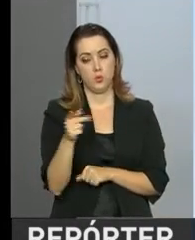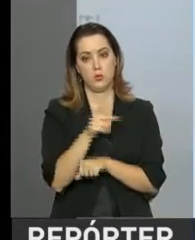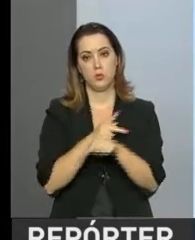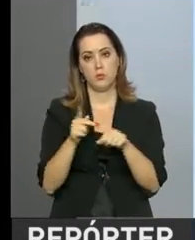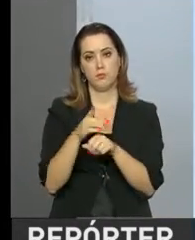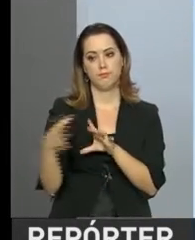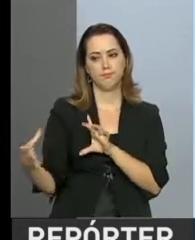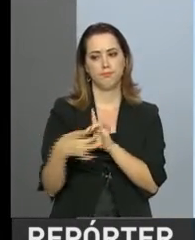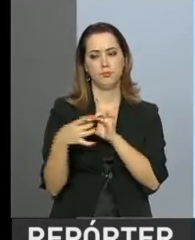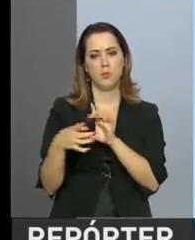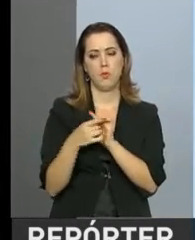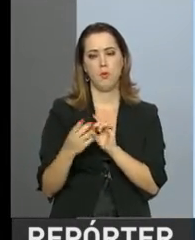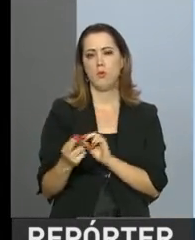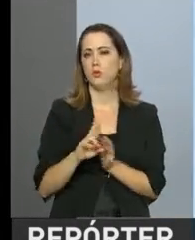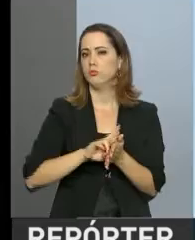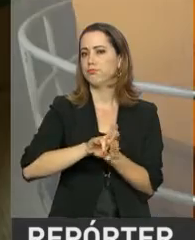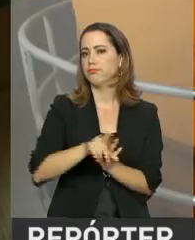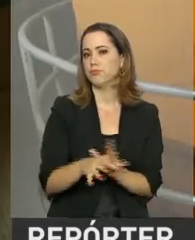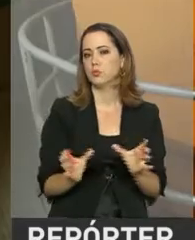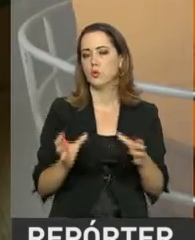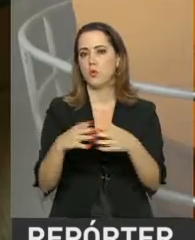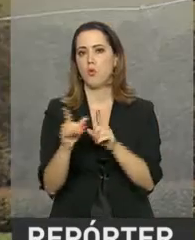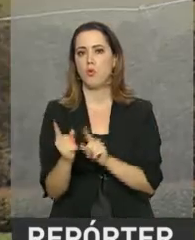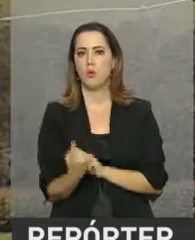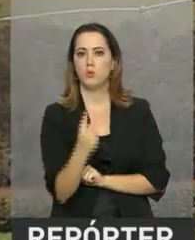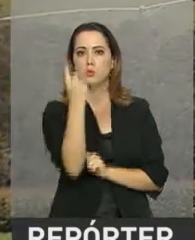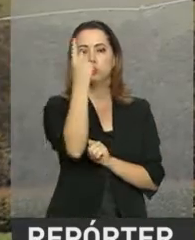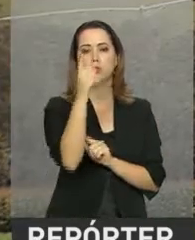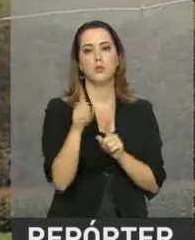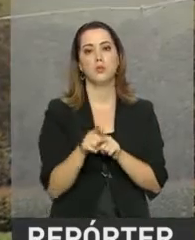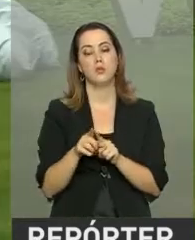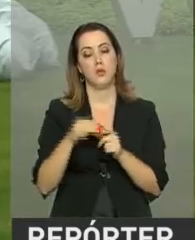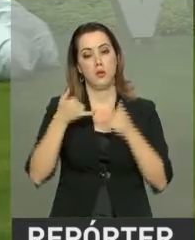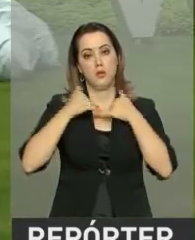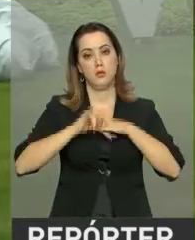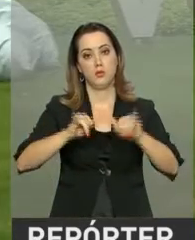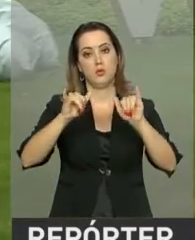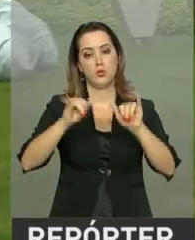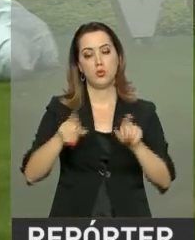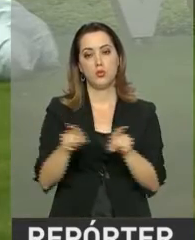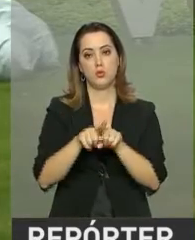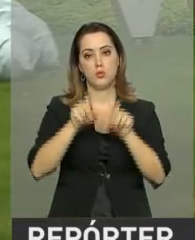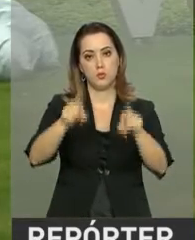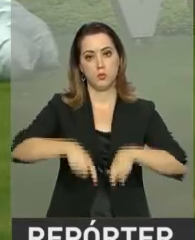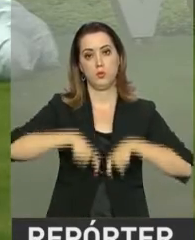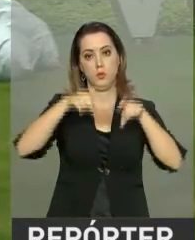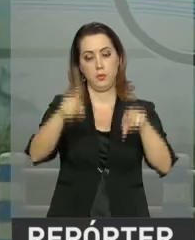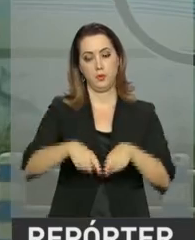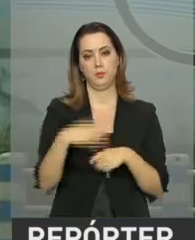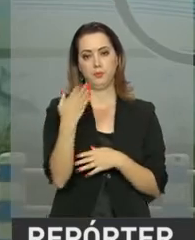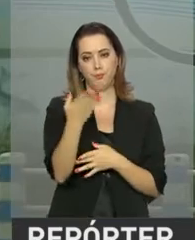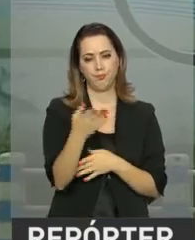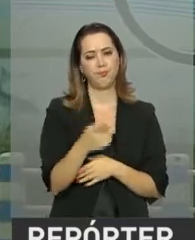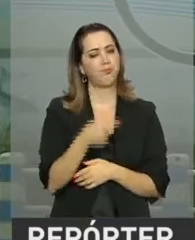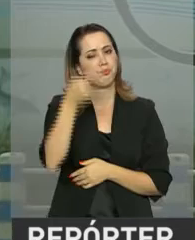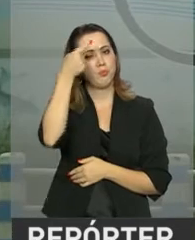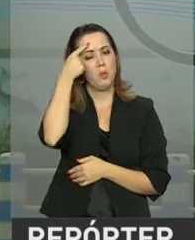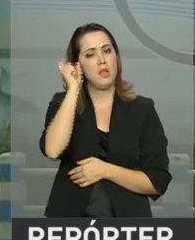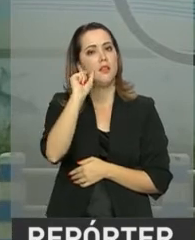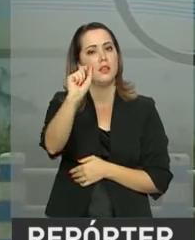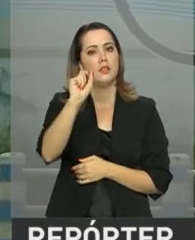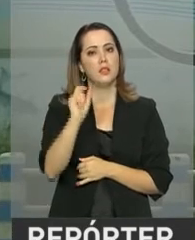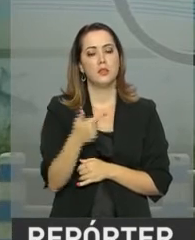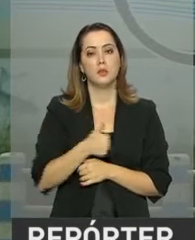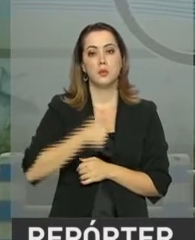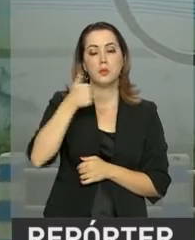diversos setores como lançamento de satélites energia e agricultura e a ideia é aproveitar a viagem da delegação brasileira